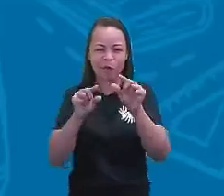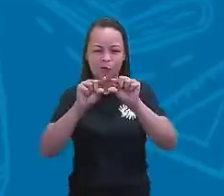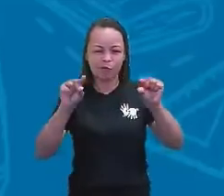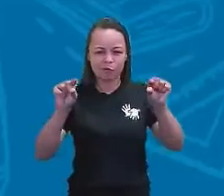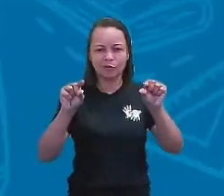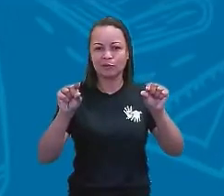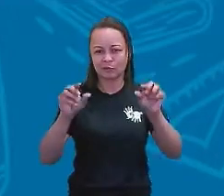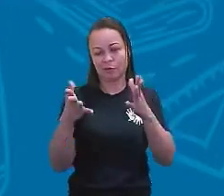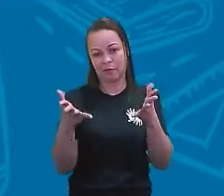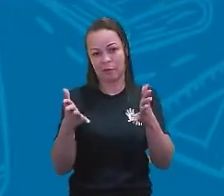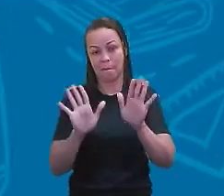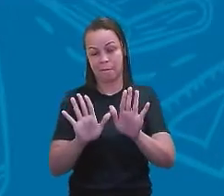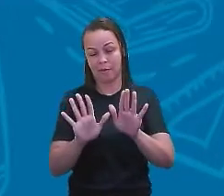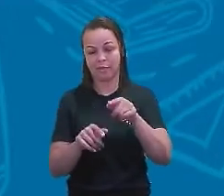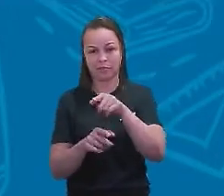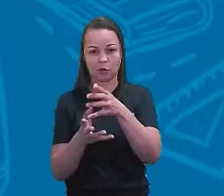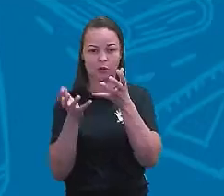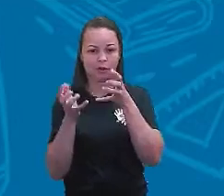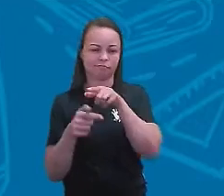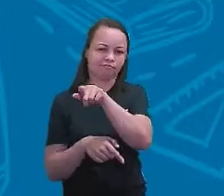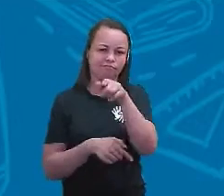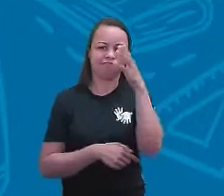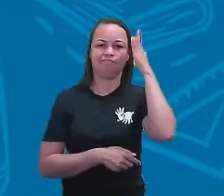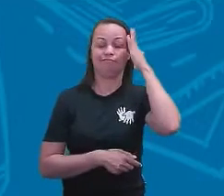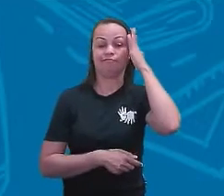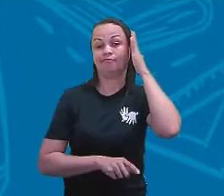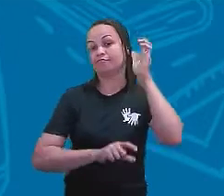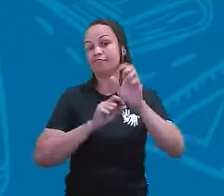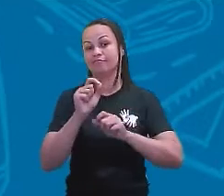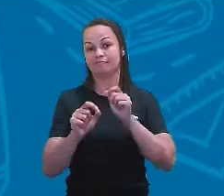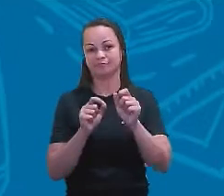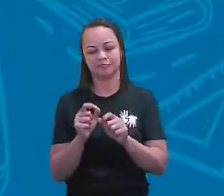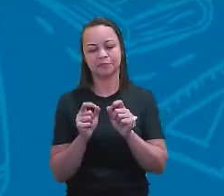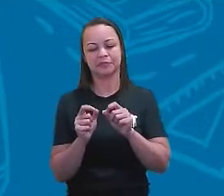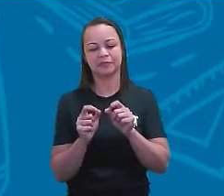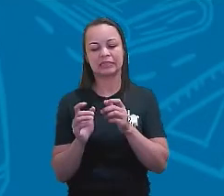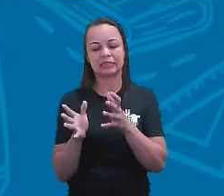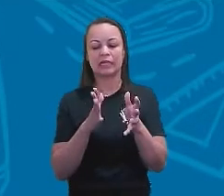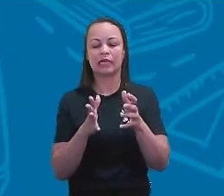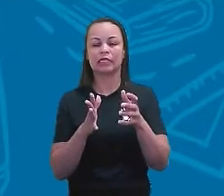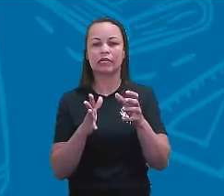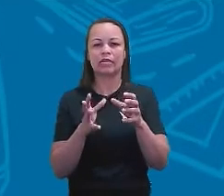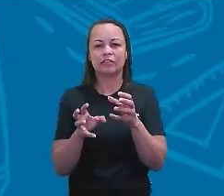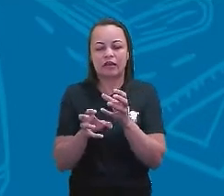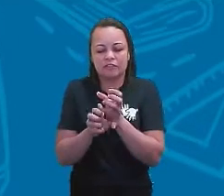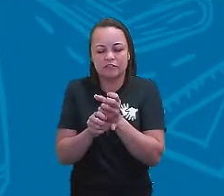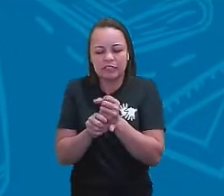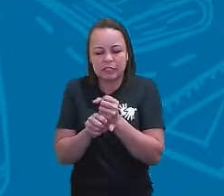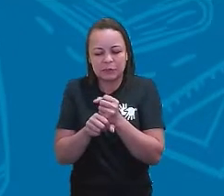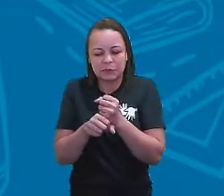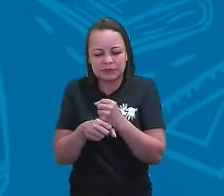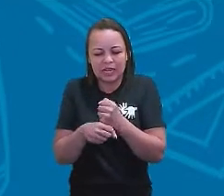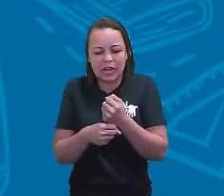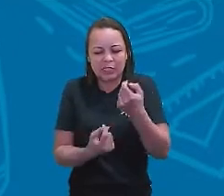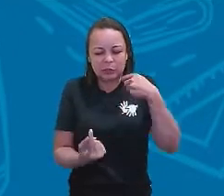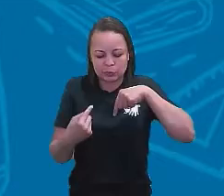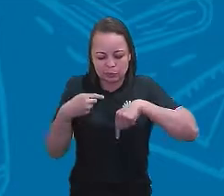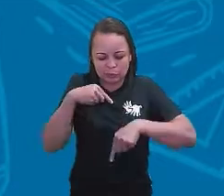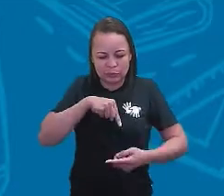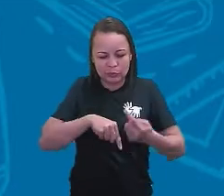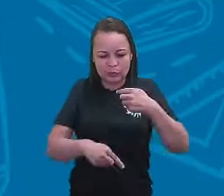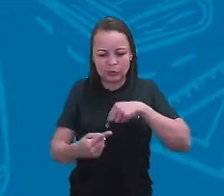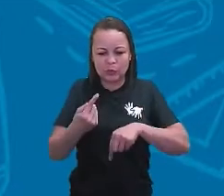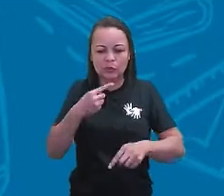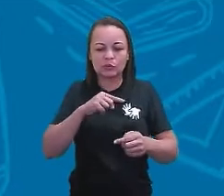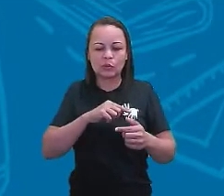nome. Mas enfim, mas eu quero que vocês entendam o quê? Que a vasoconstricção, ou seja, esse vaso ele vai ser contraído devido à ação da angiotensina